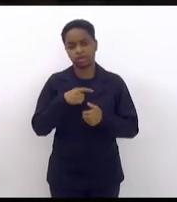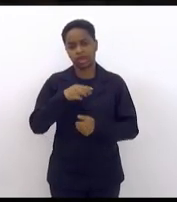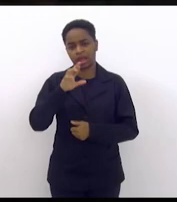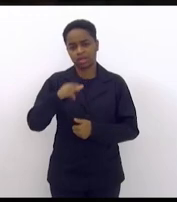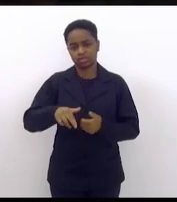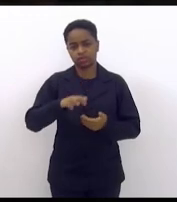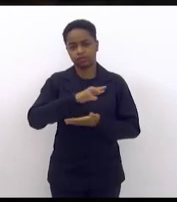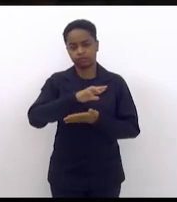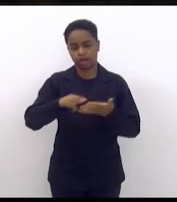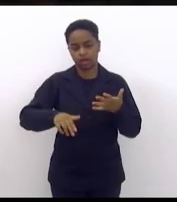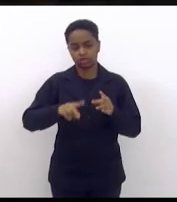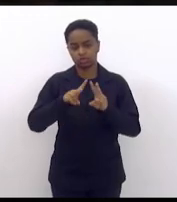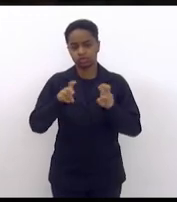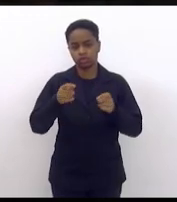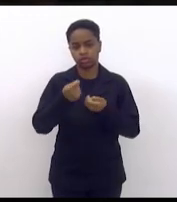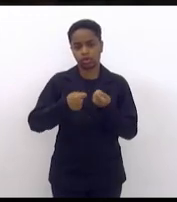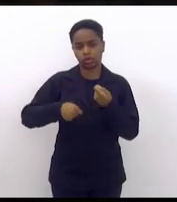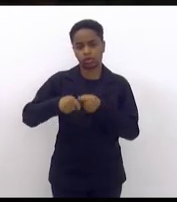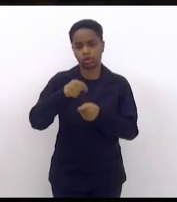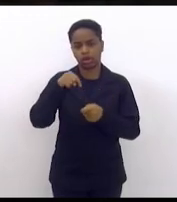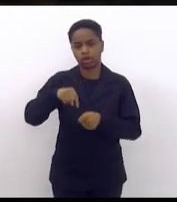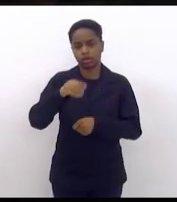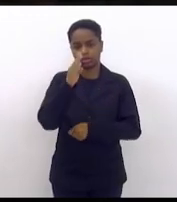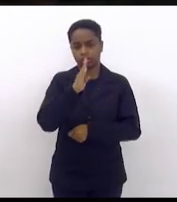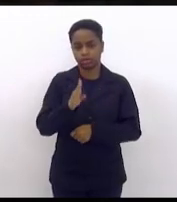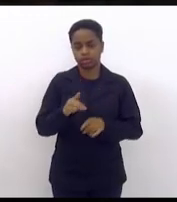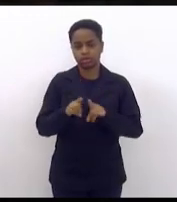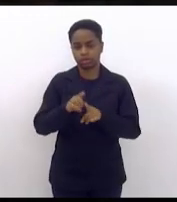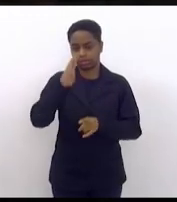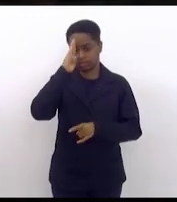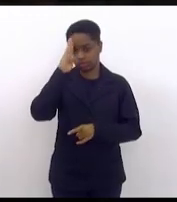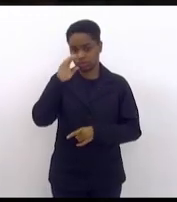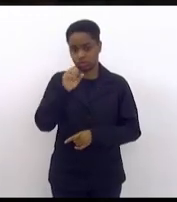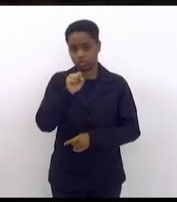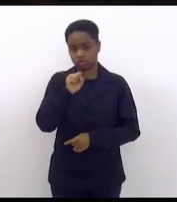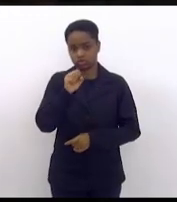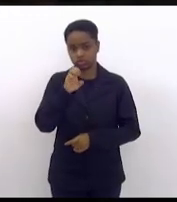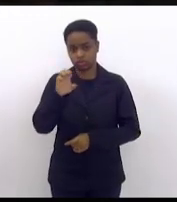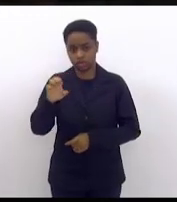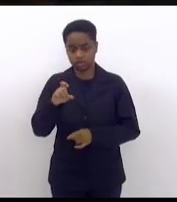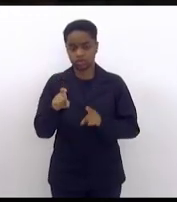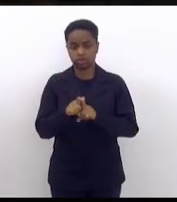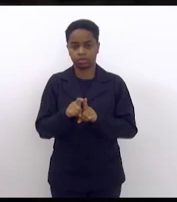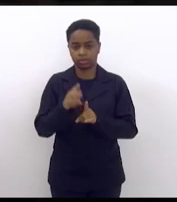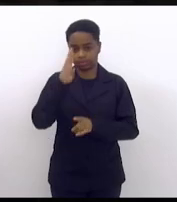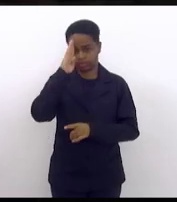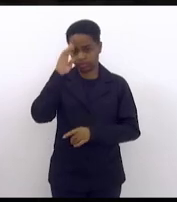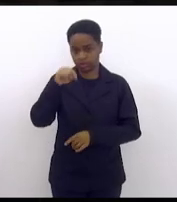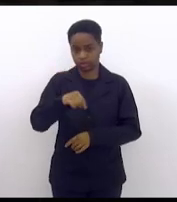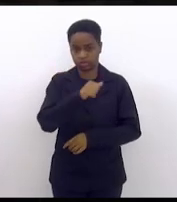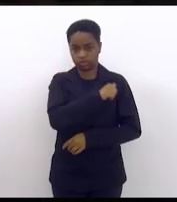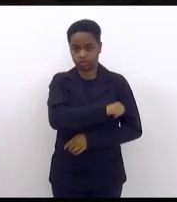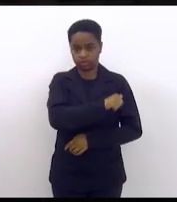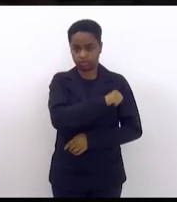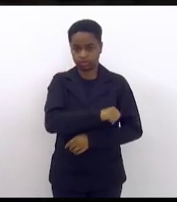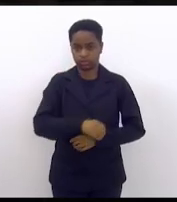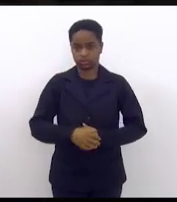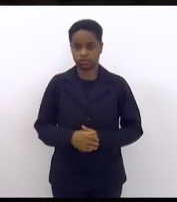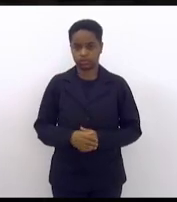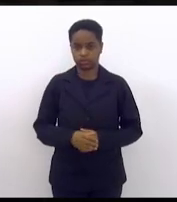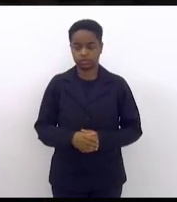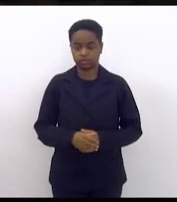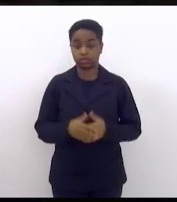dinâmica econômica do país, especialmente do Sudeste, particularmente do Estado do Rio de Janeiro. Nos